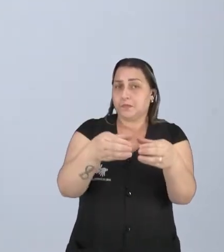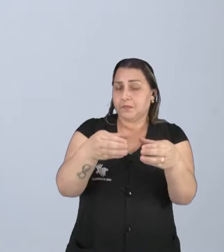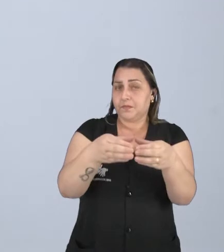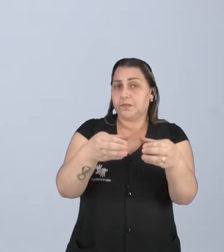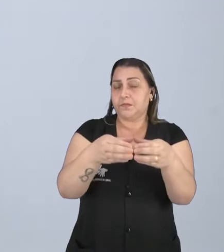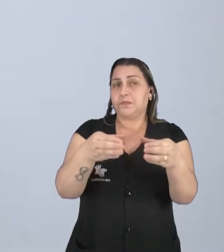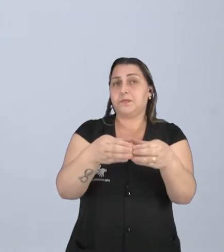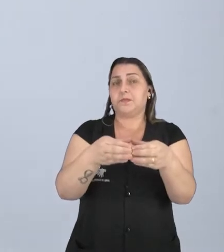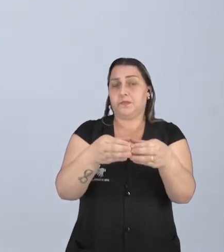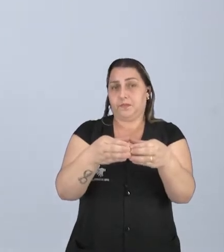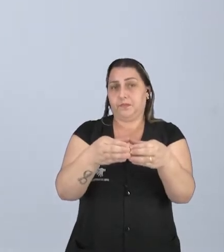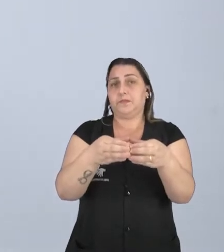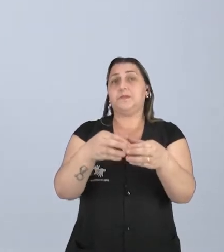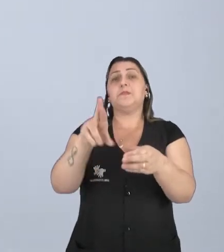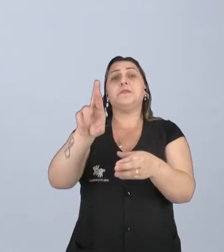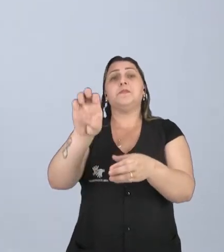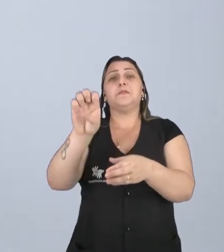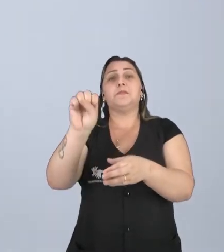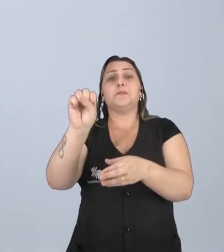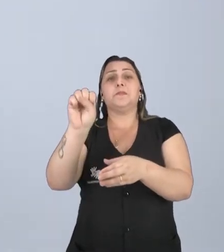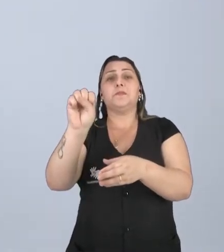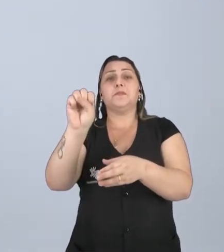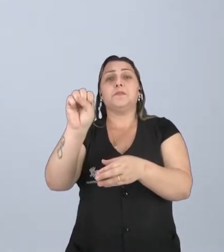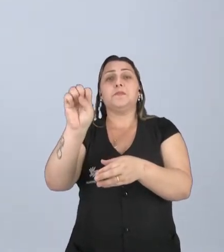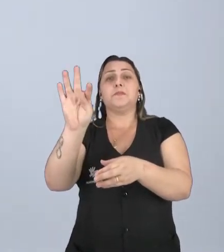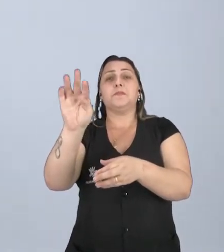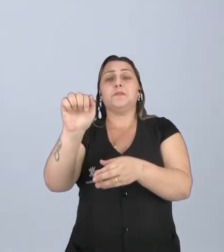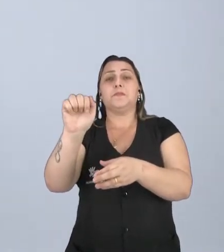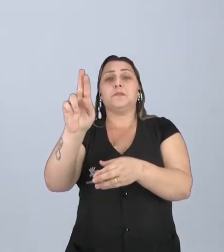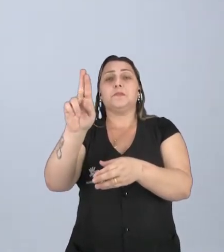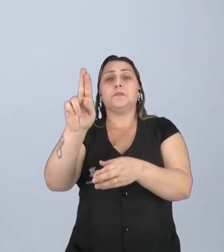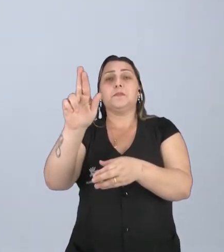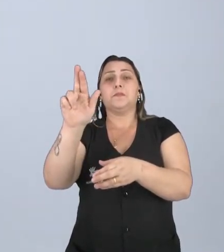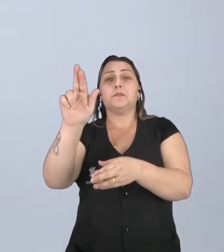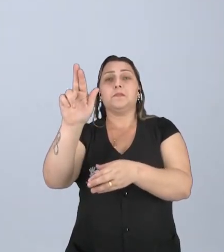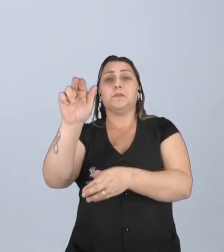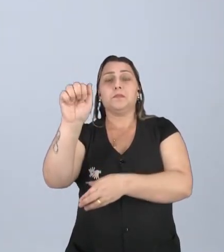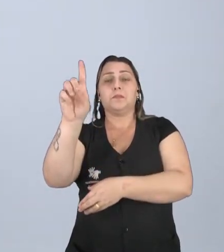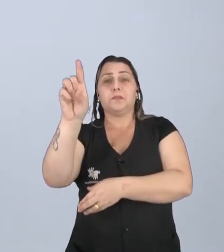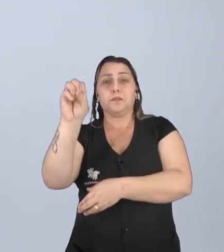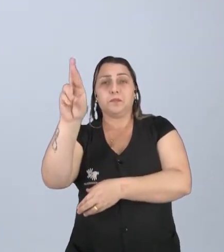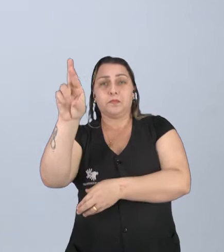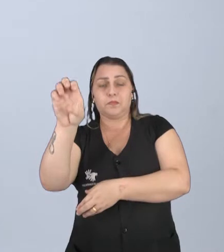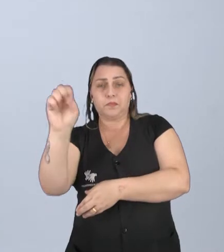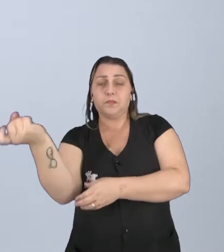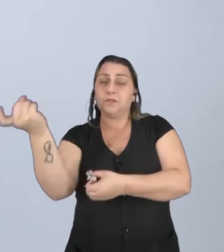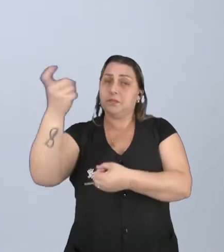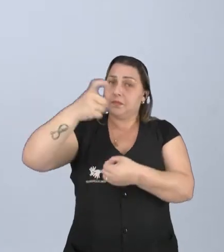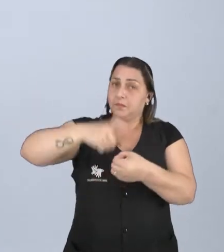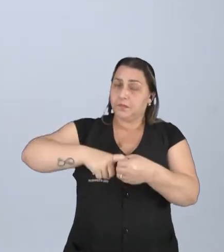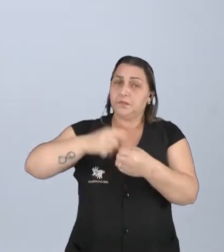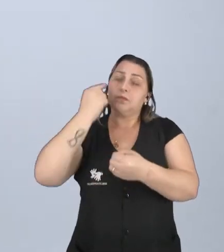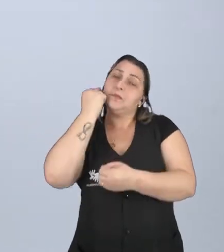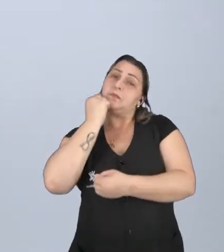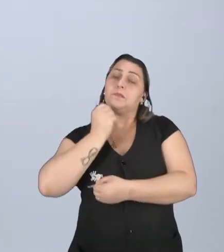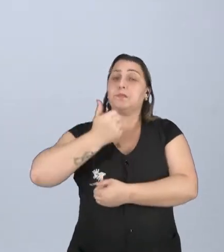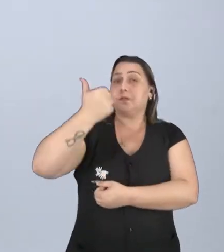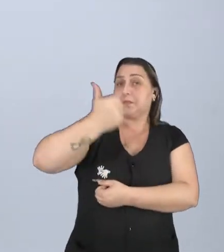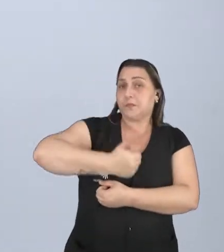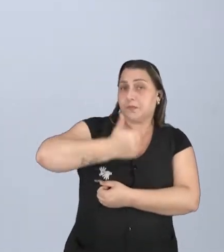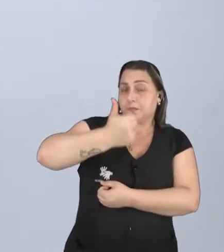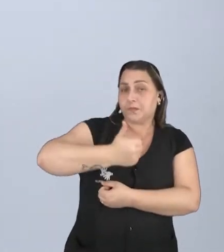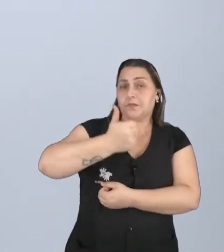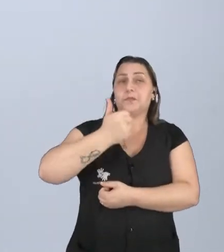Os conhecidos restauradores, que eles vão querer, né, a restauração aí, a volta do Dom Pedro